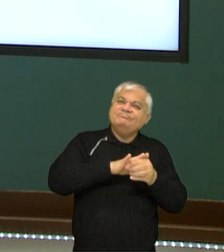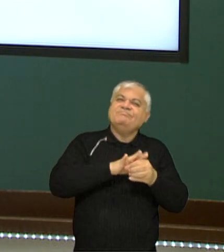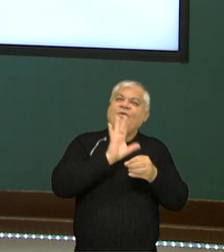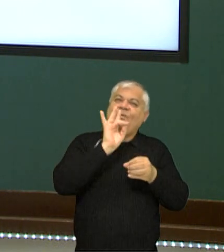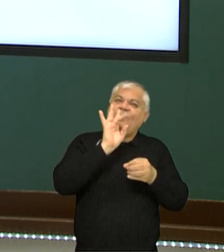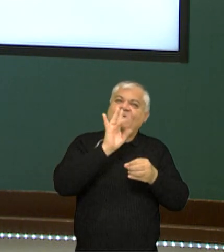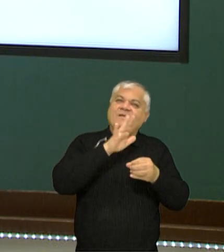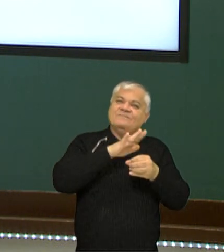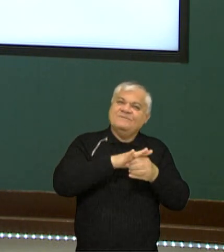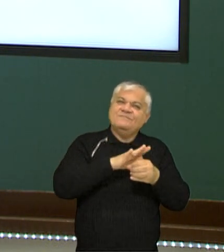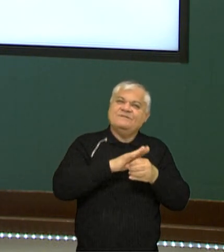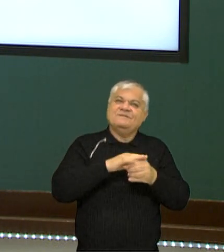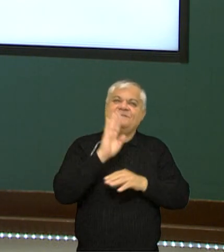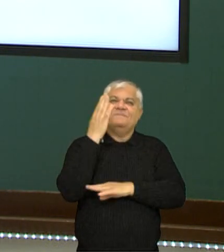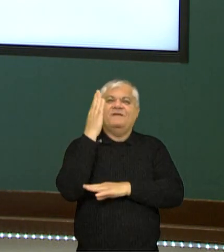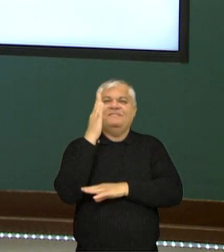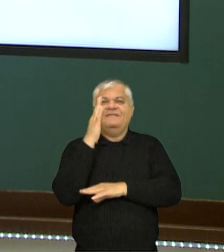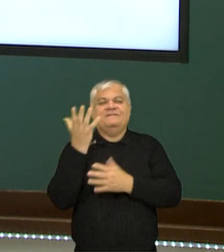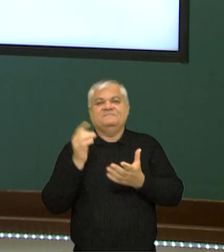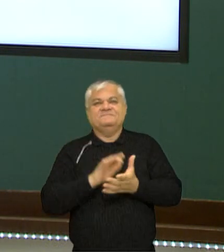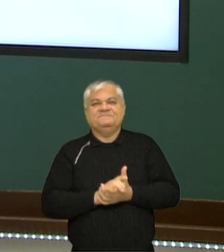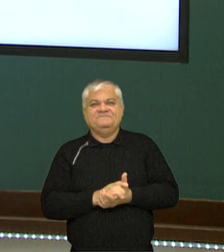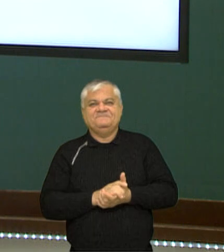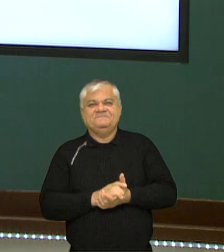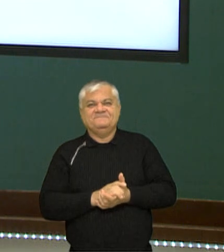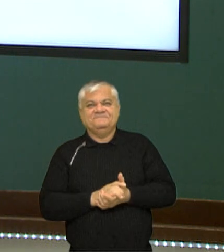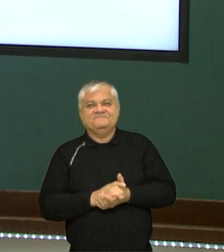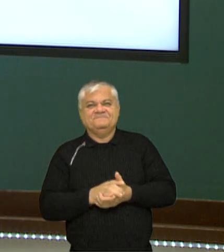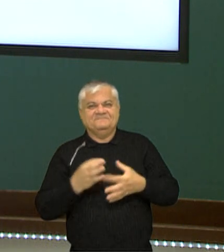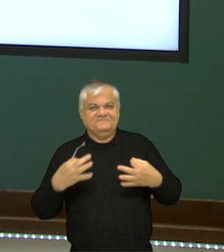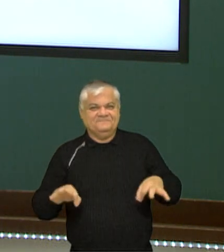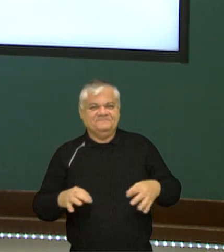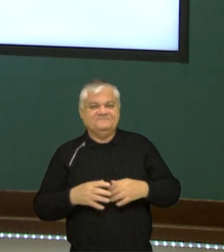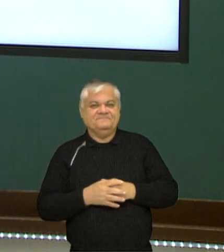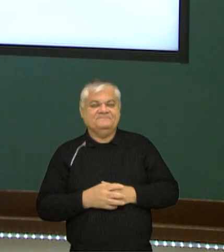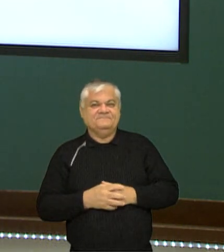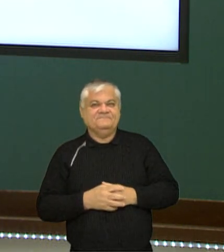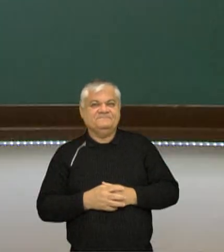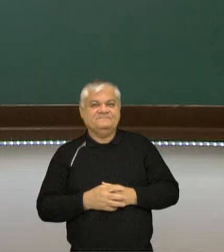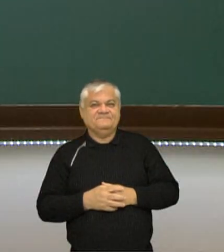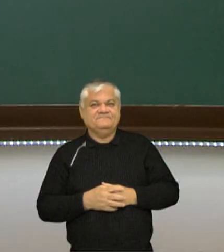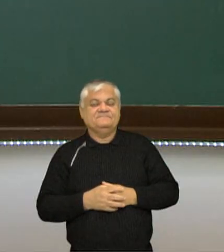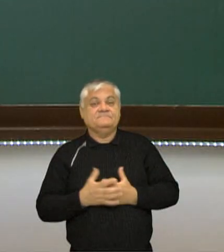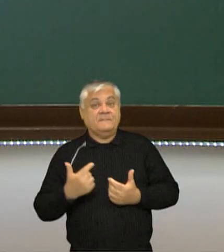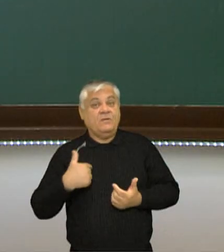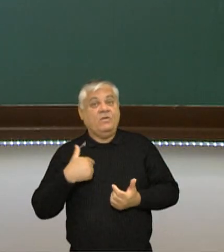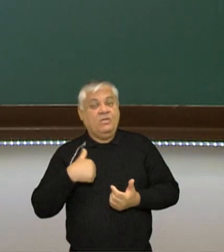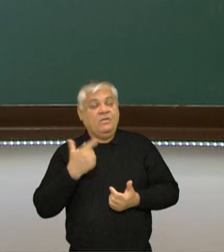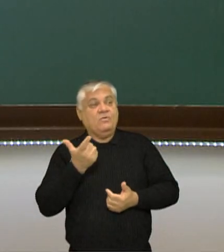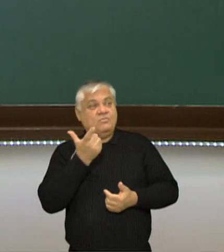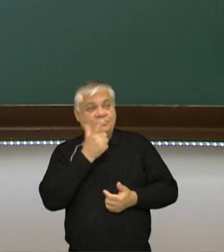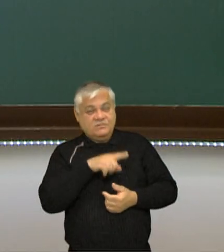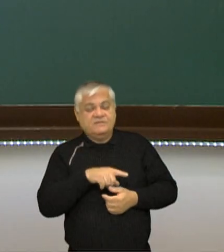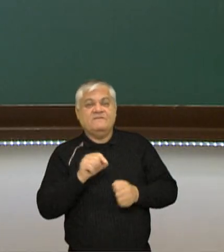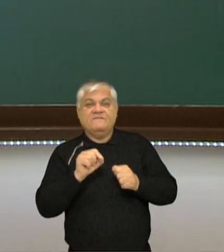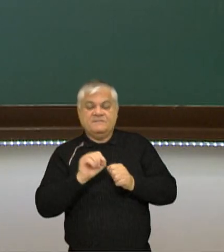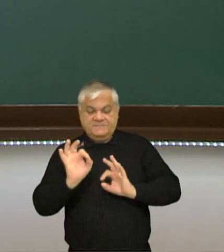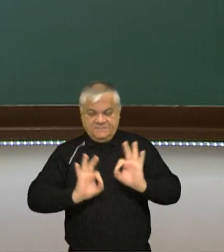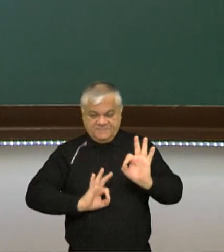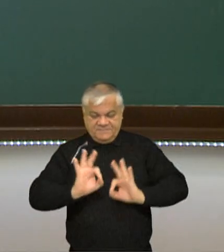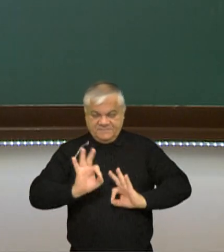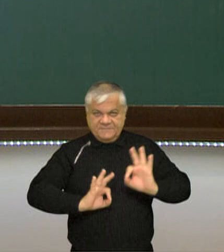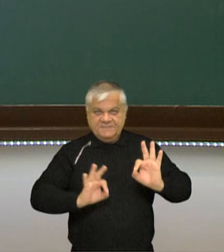meu toquinho de cabinho de vassoura, certo? Então foi assim que eu acabei